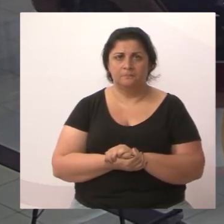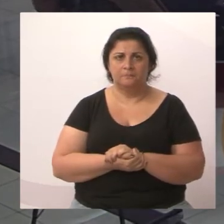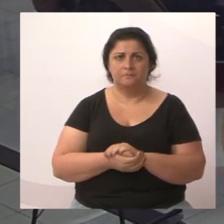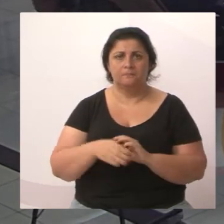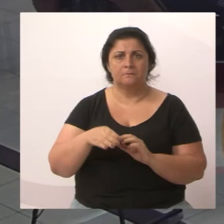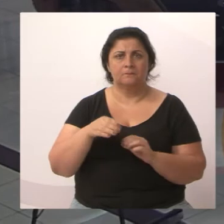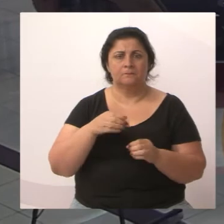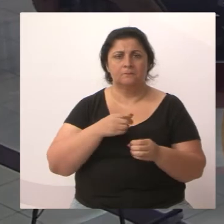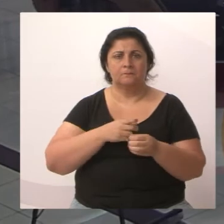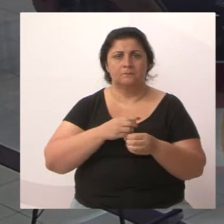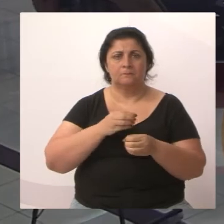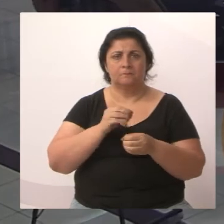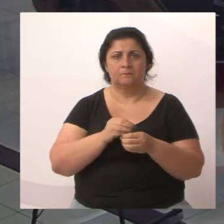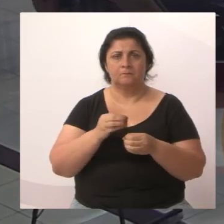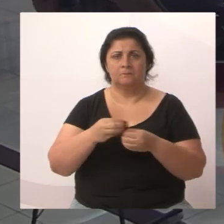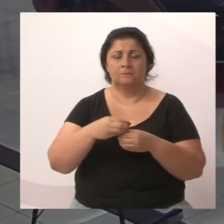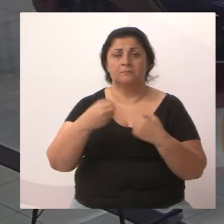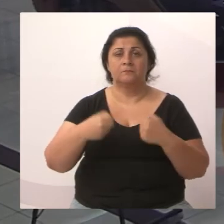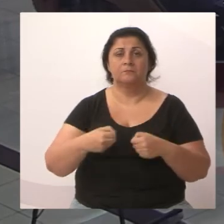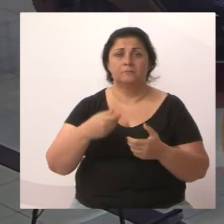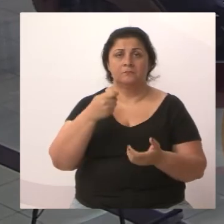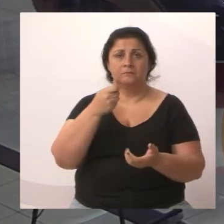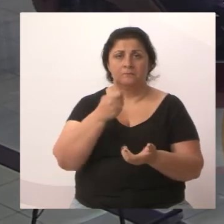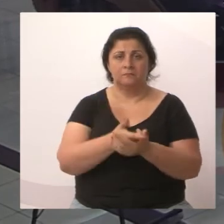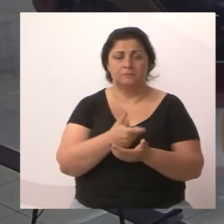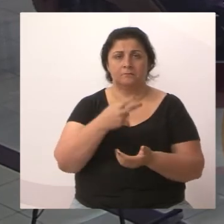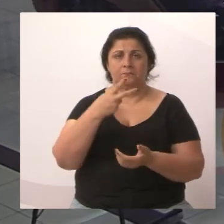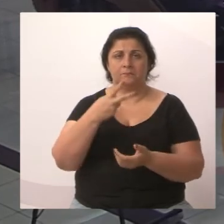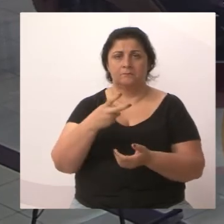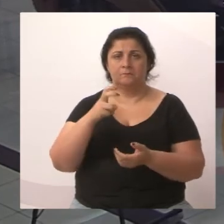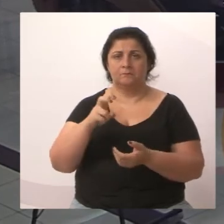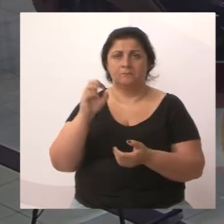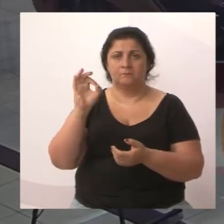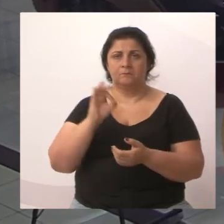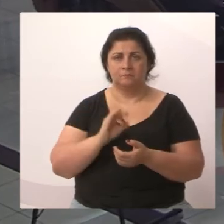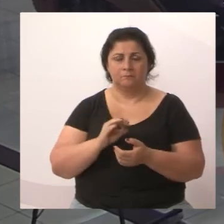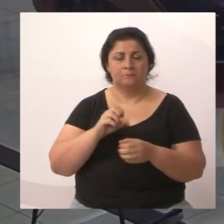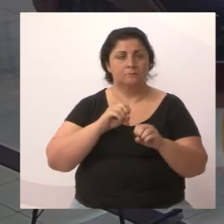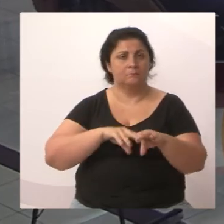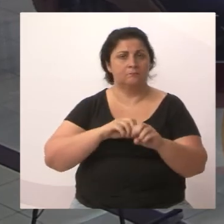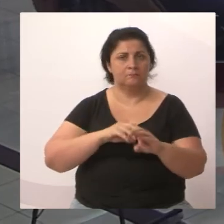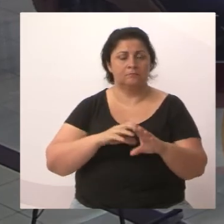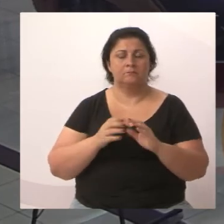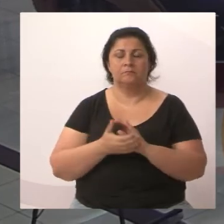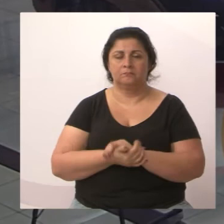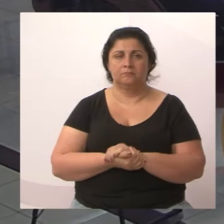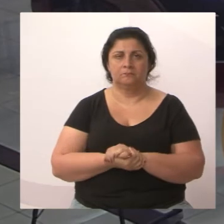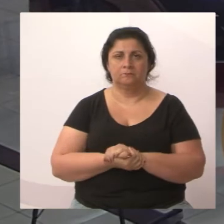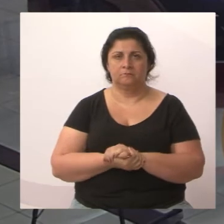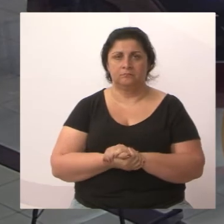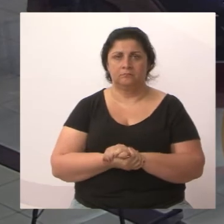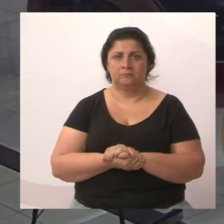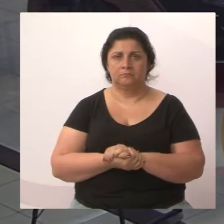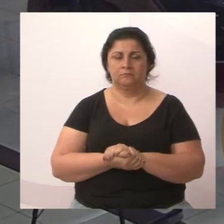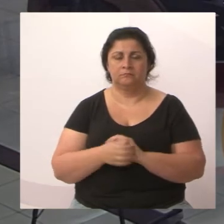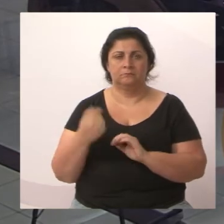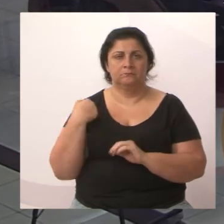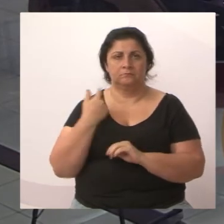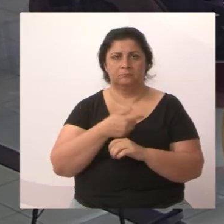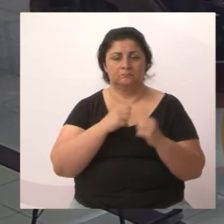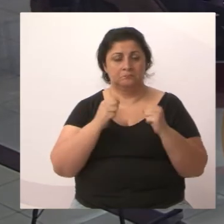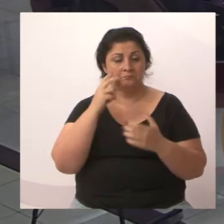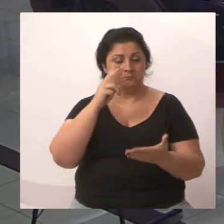município ele precisa aplicar 25% na educação de tudo aquilo que arrecada. E nesse caso, a gente podemos ler